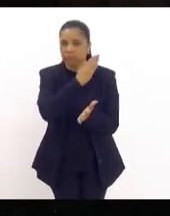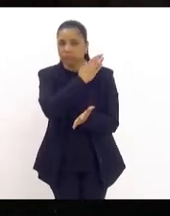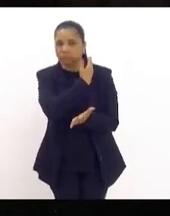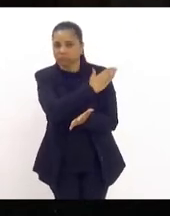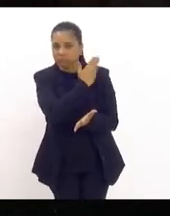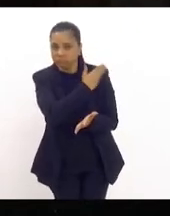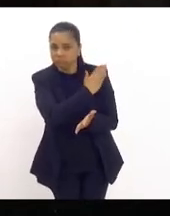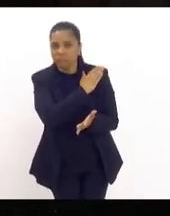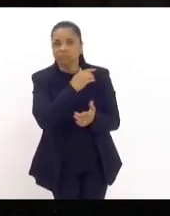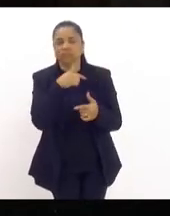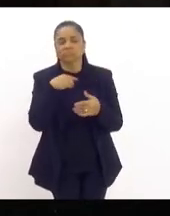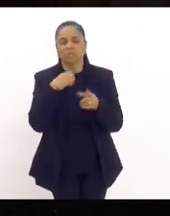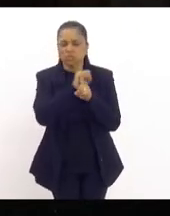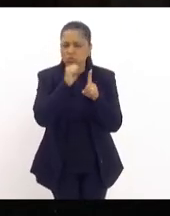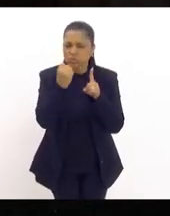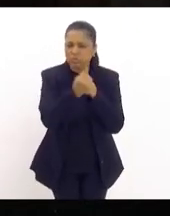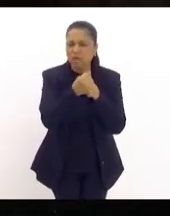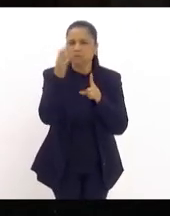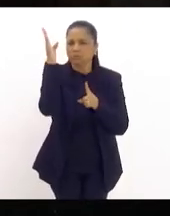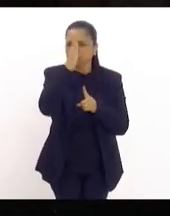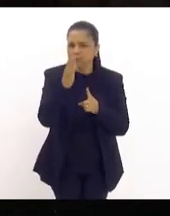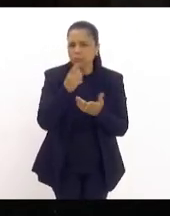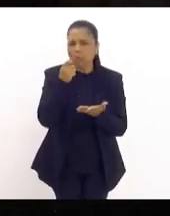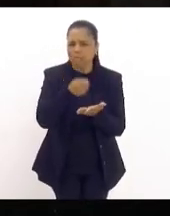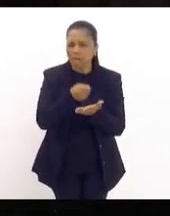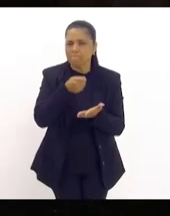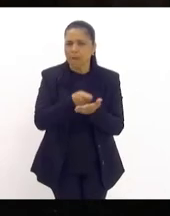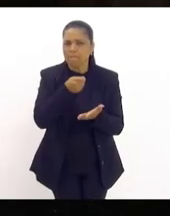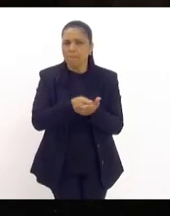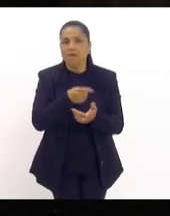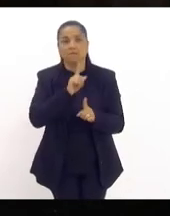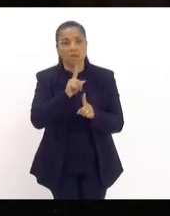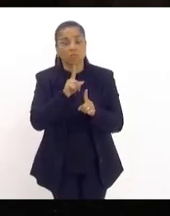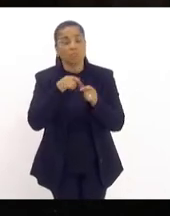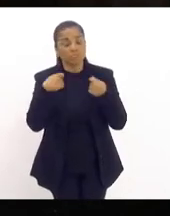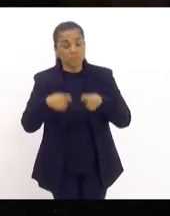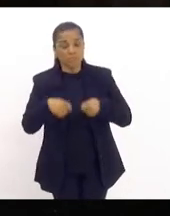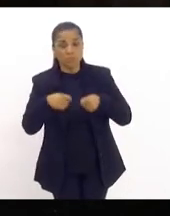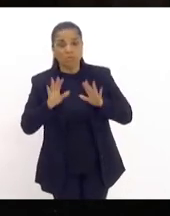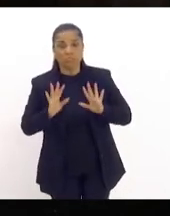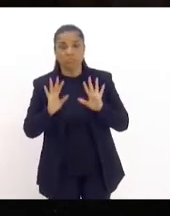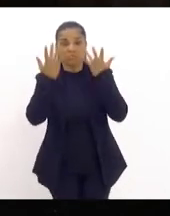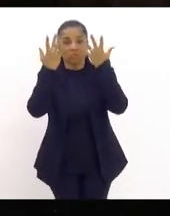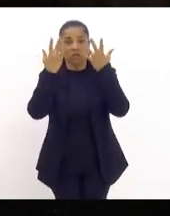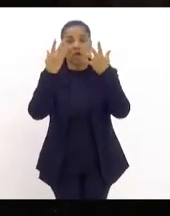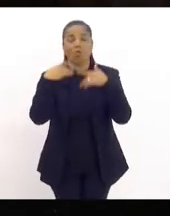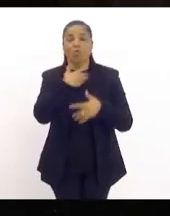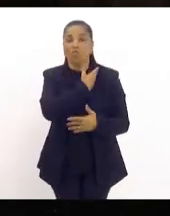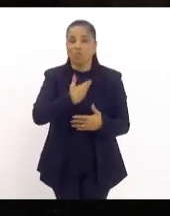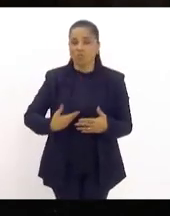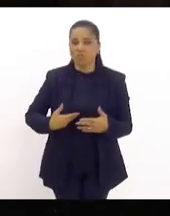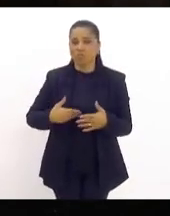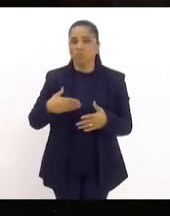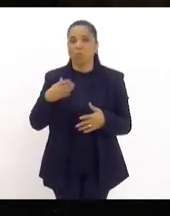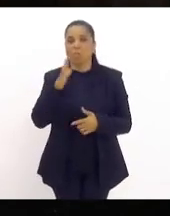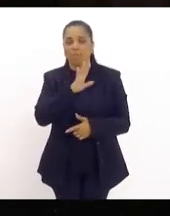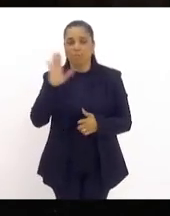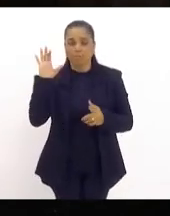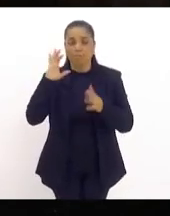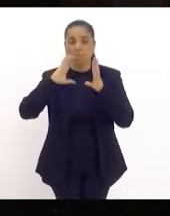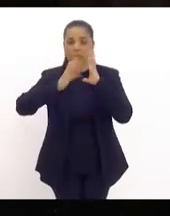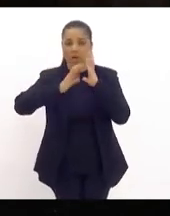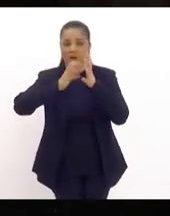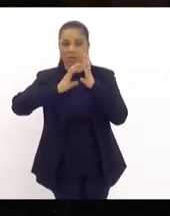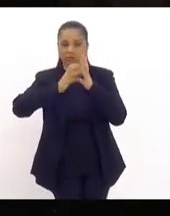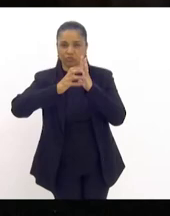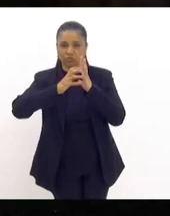na sociedade brasileira e saudar a iniciativa do governo do Partido dos Trabalhadores, saudar a iniciativa do nosso